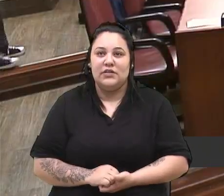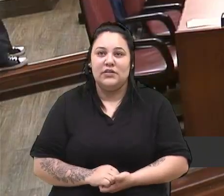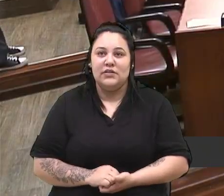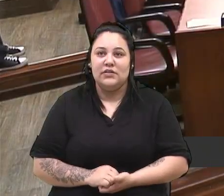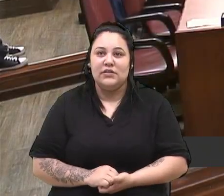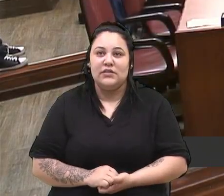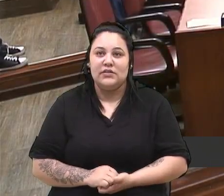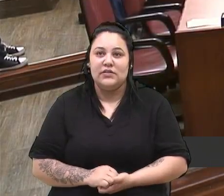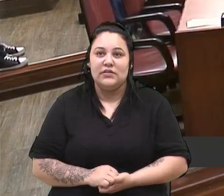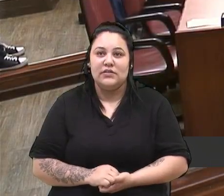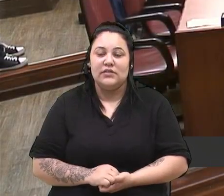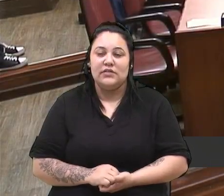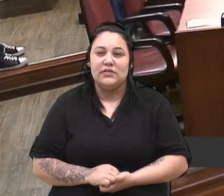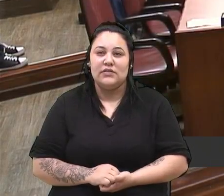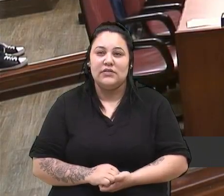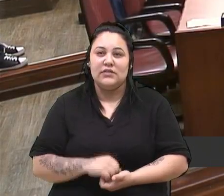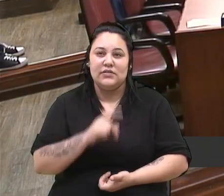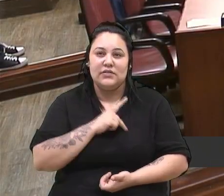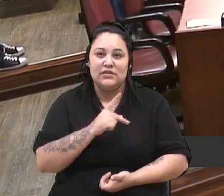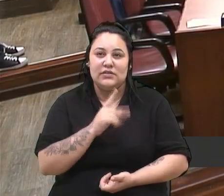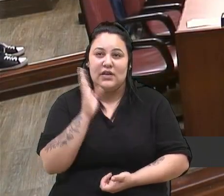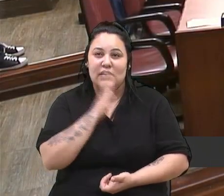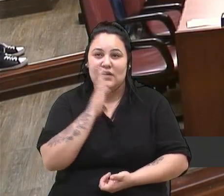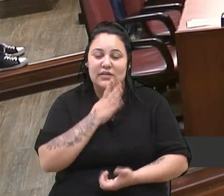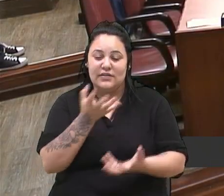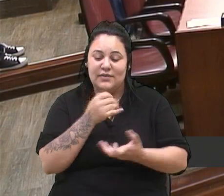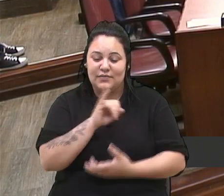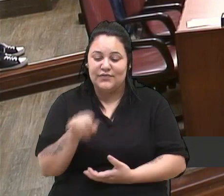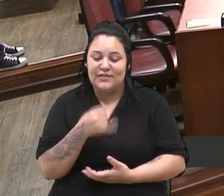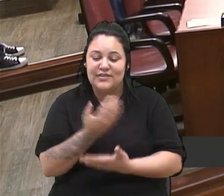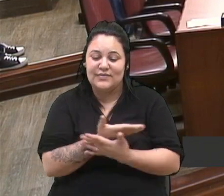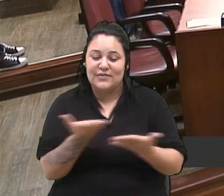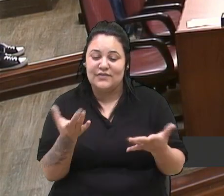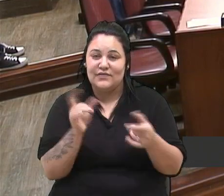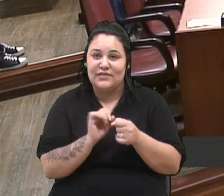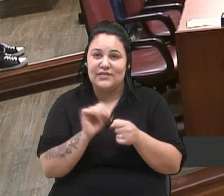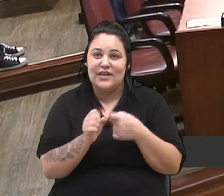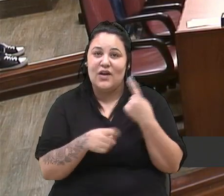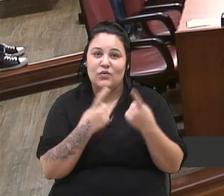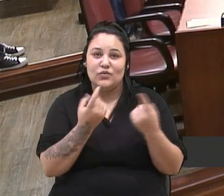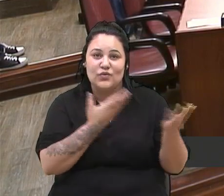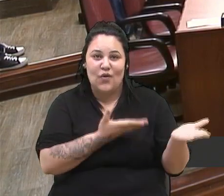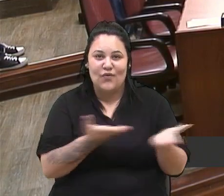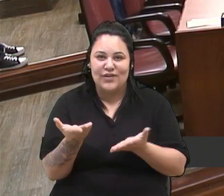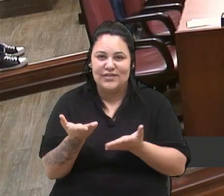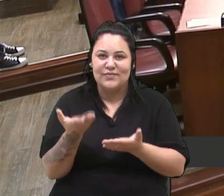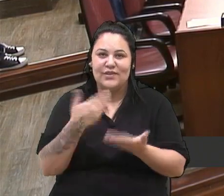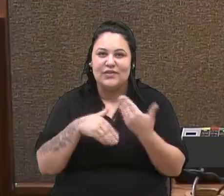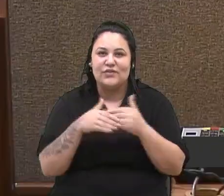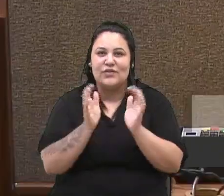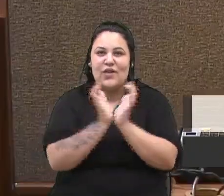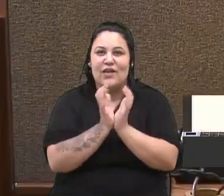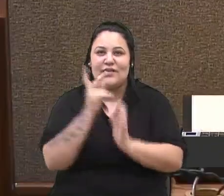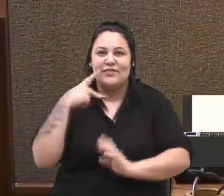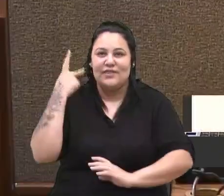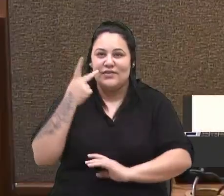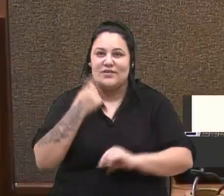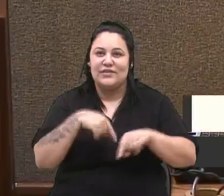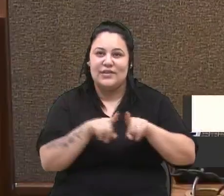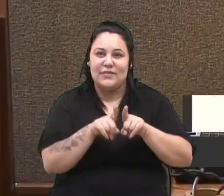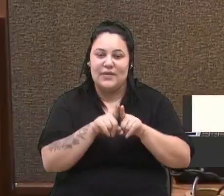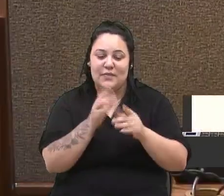Senhor presidente, rapidamente aproveitar esse espaço para fazer alguns convites aqui para os colegas vereadores e também para